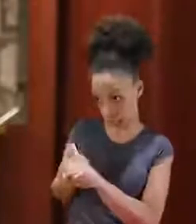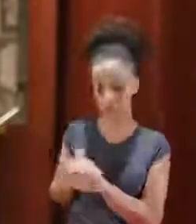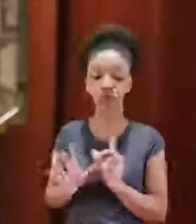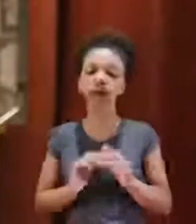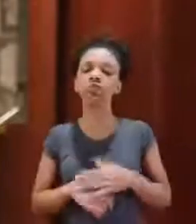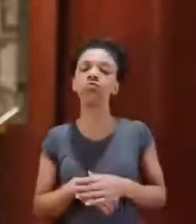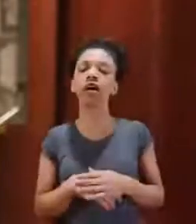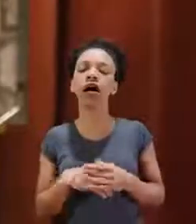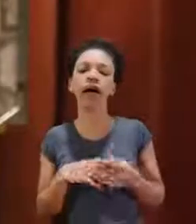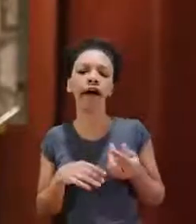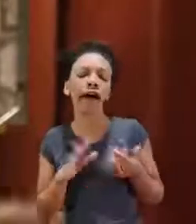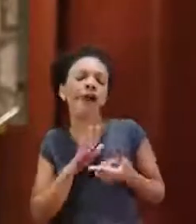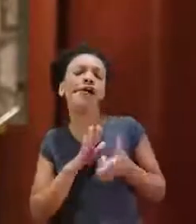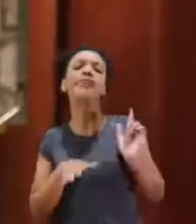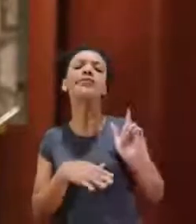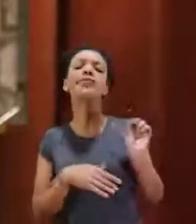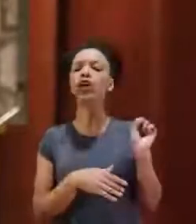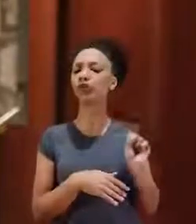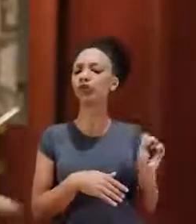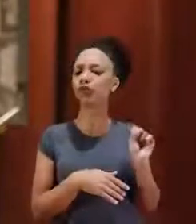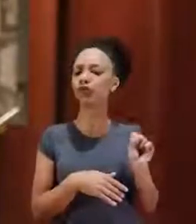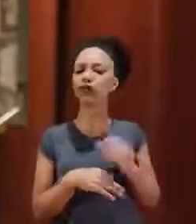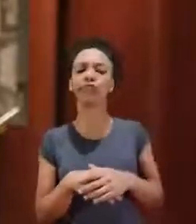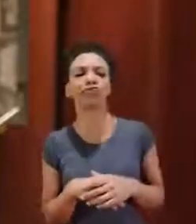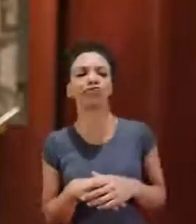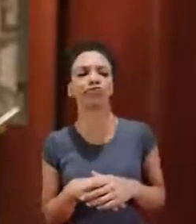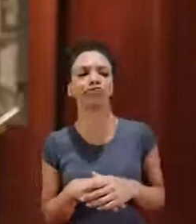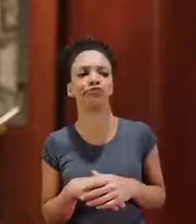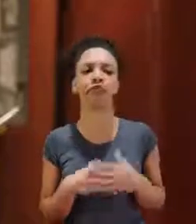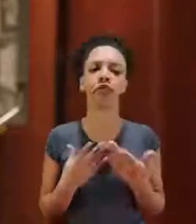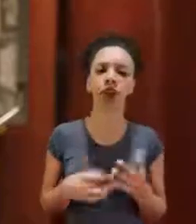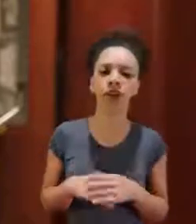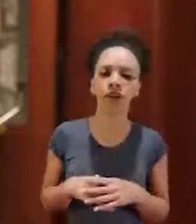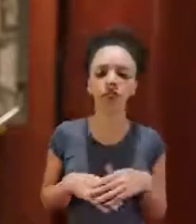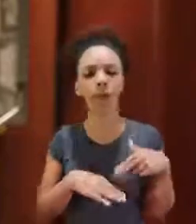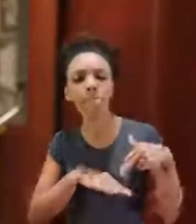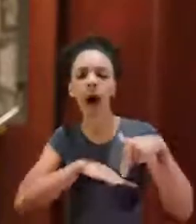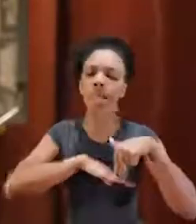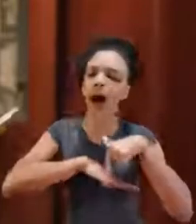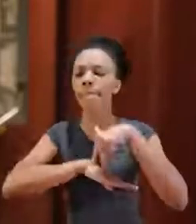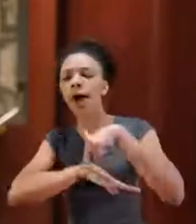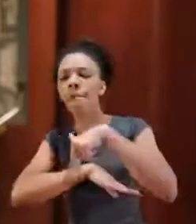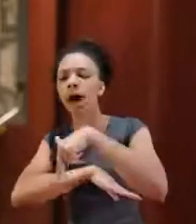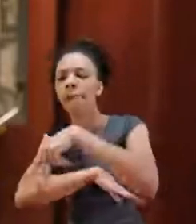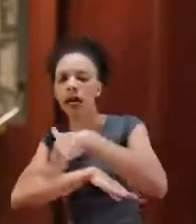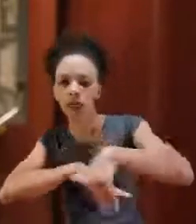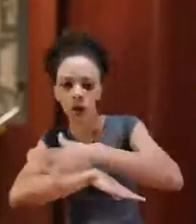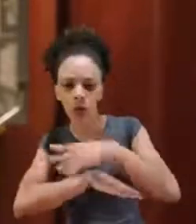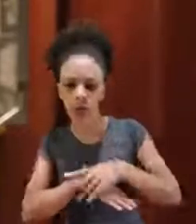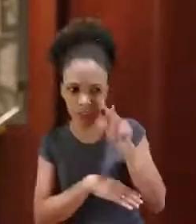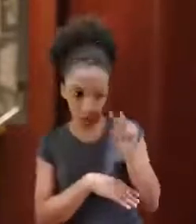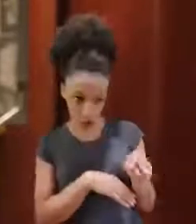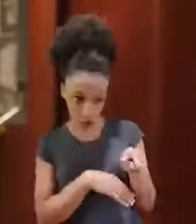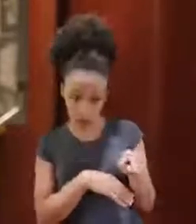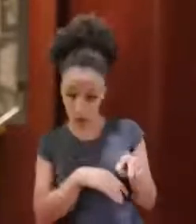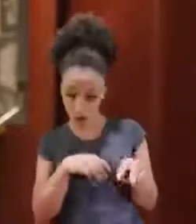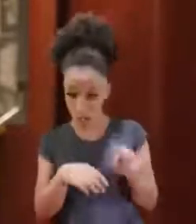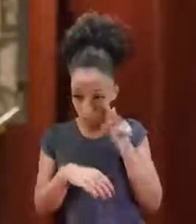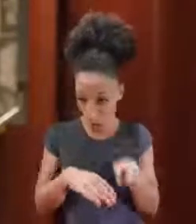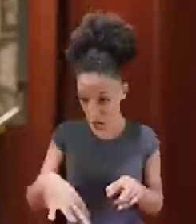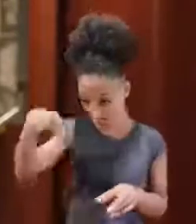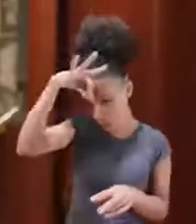E aonde você é solteiro aí eu tô na rua pa você tá andando quando vem uma mulher na sua frente você olha diretamente para ver se ela tem